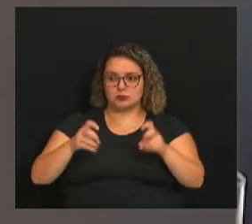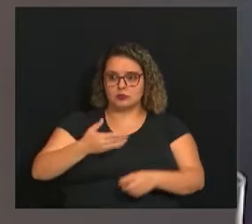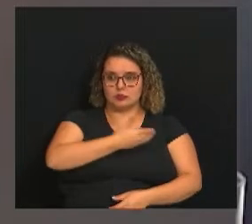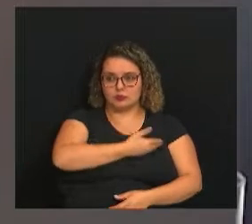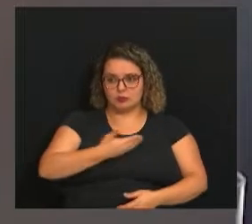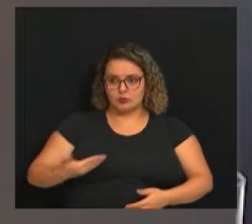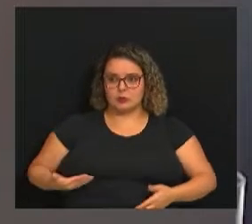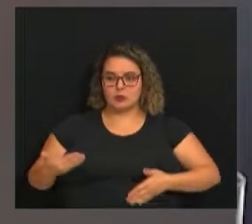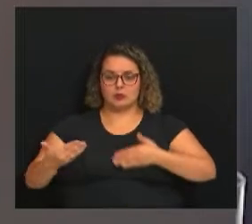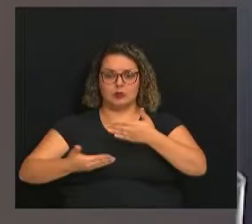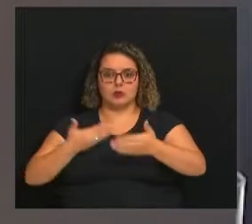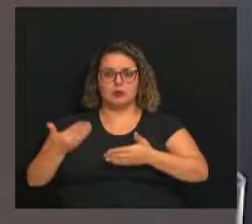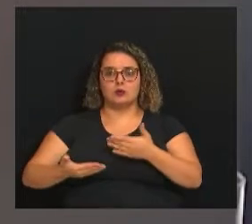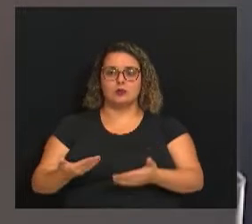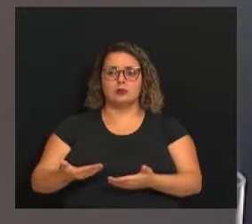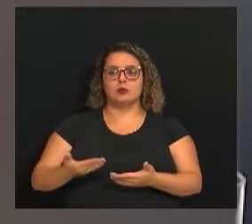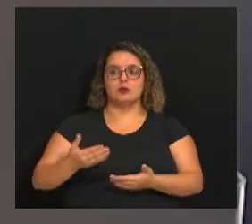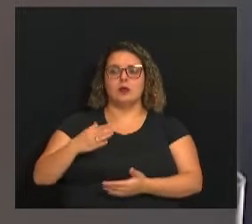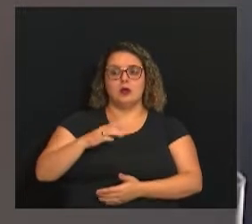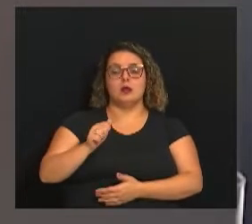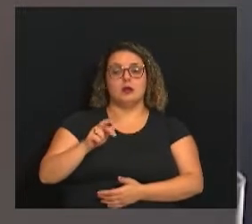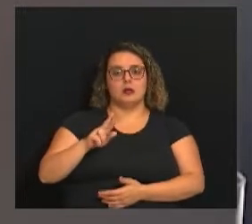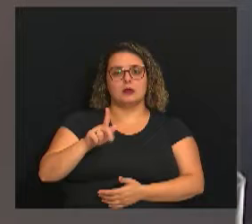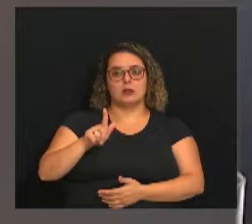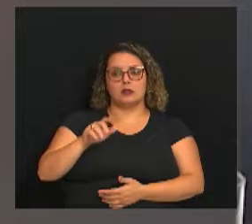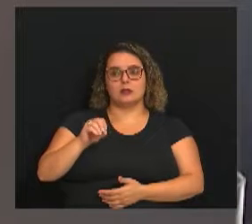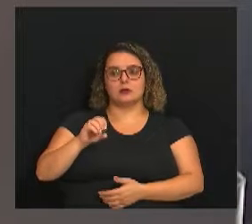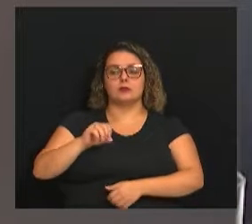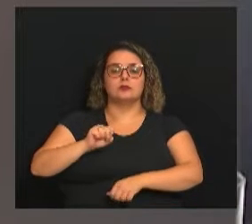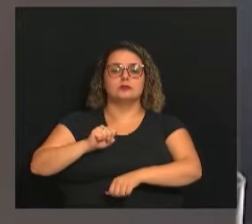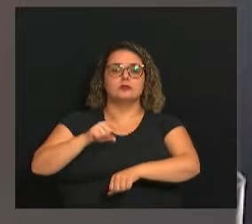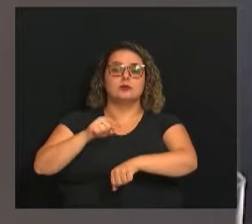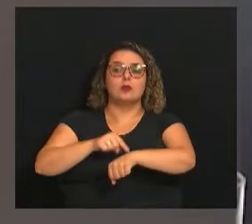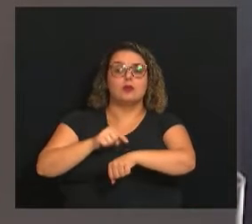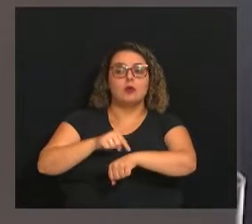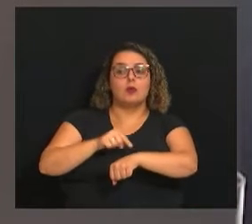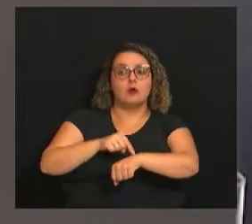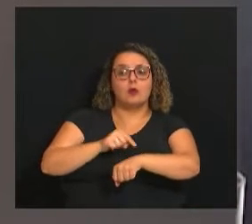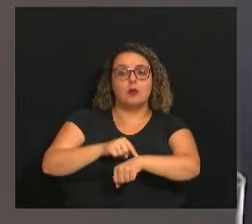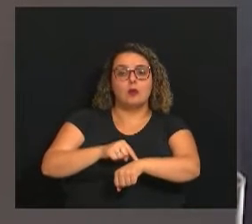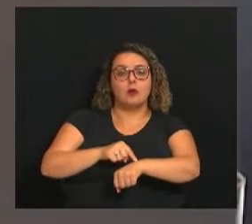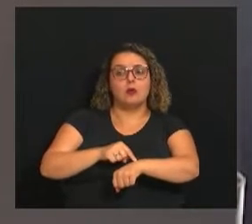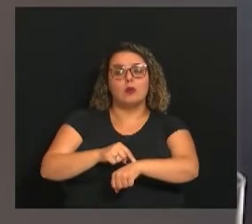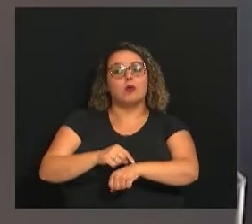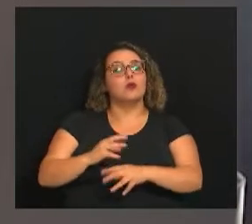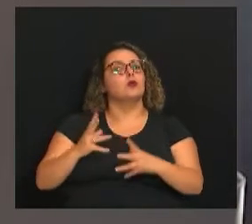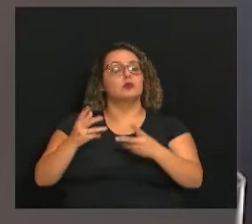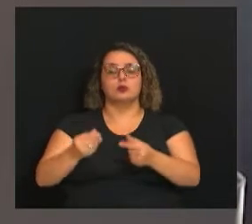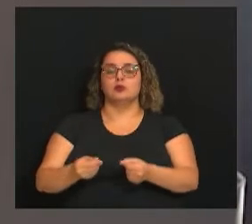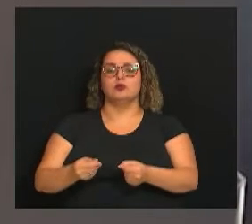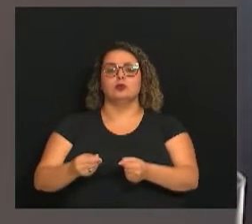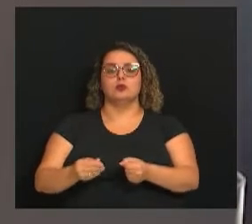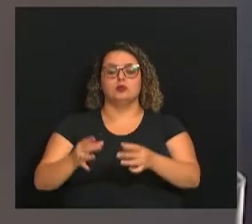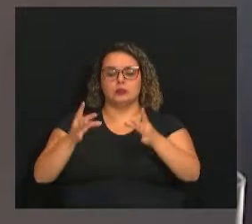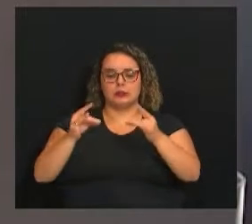né, plano de cargos, jornada, dados sobre cargos, e demanda e déficit